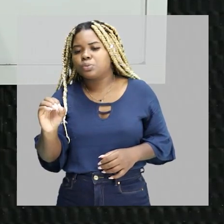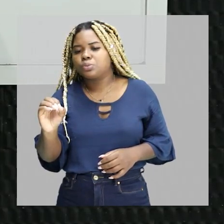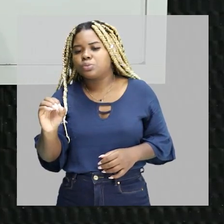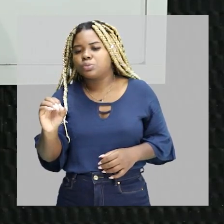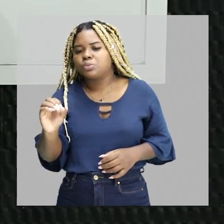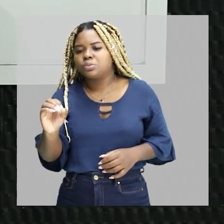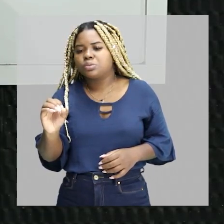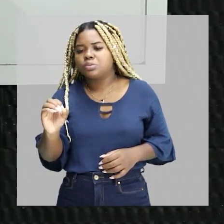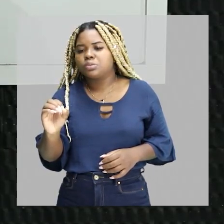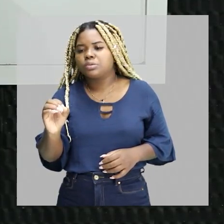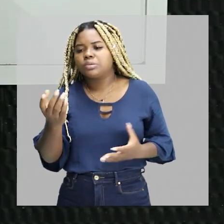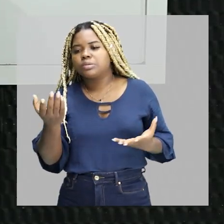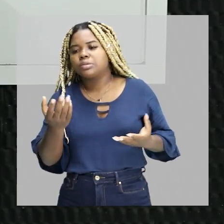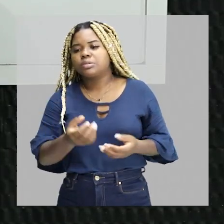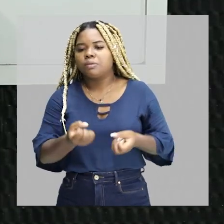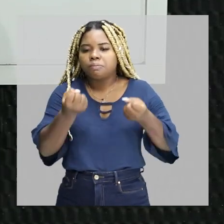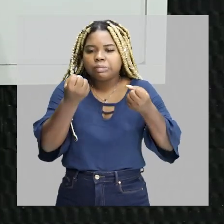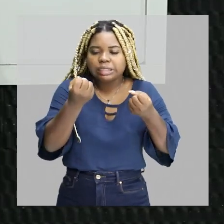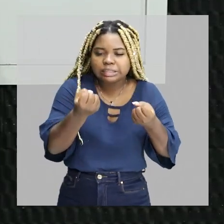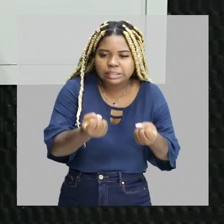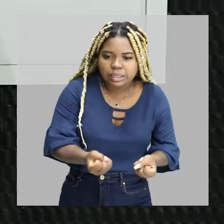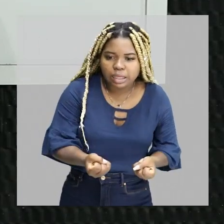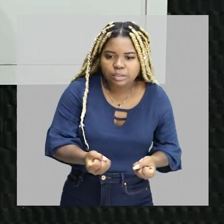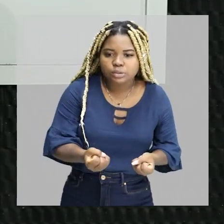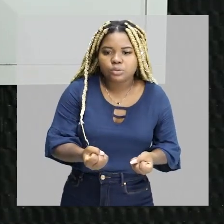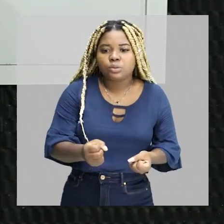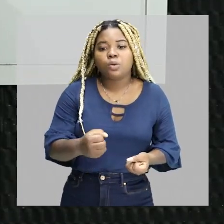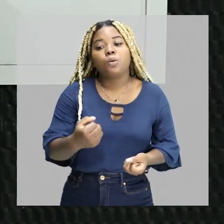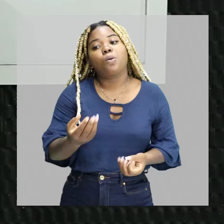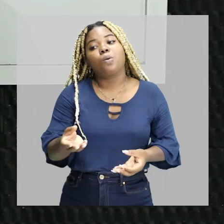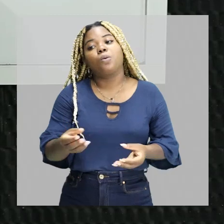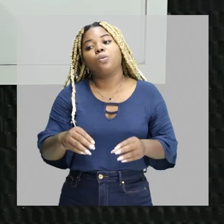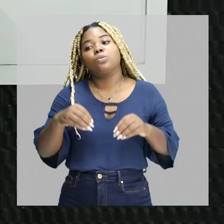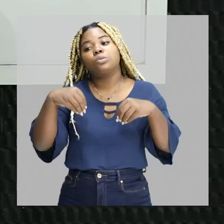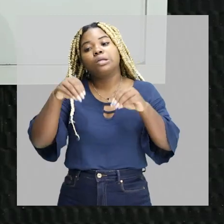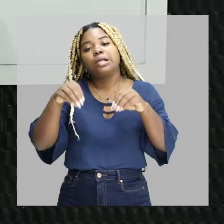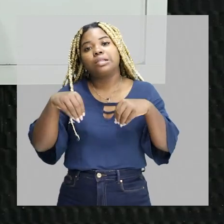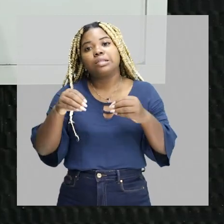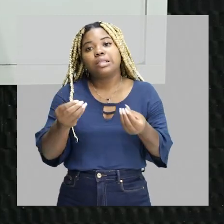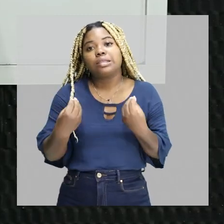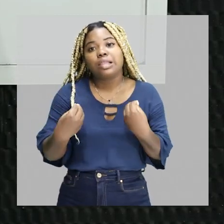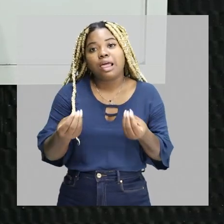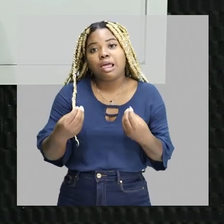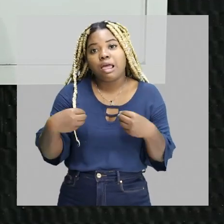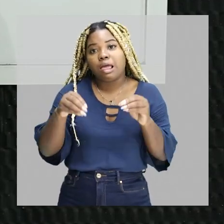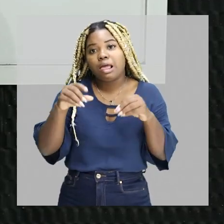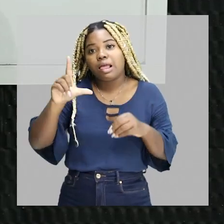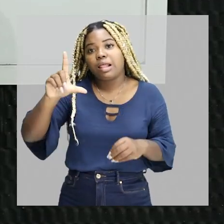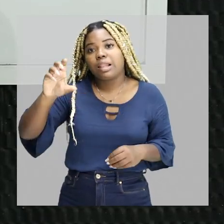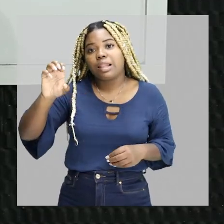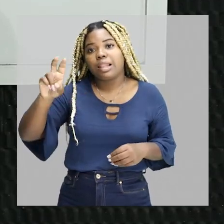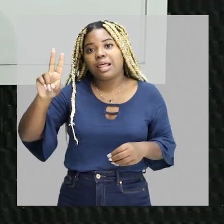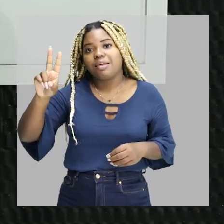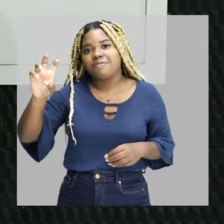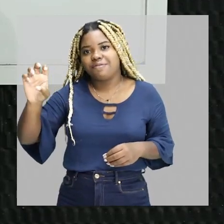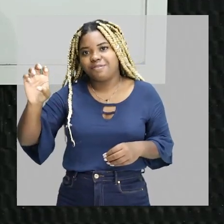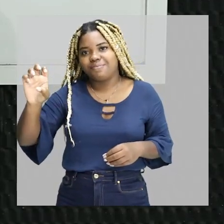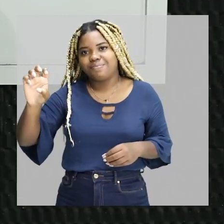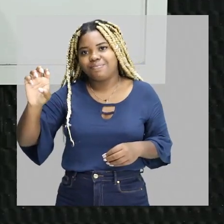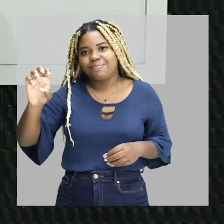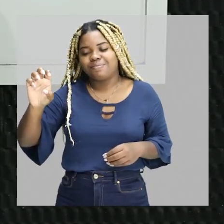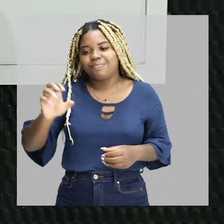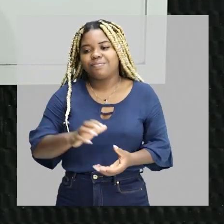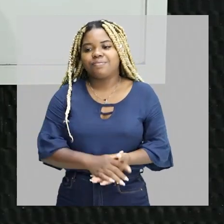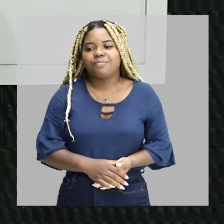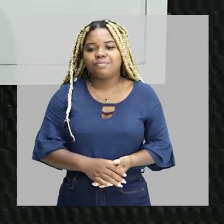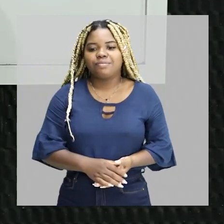afundar ou se ele vai boiar, né, isso imerso a outro líquido, né, a um